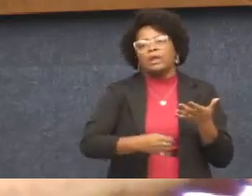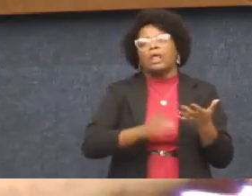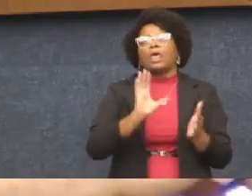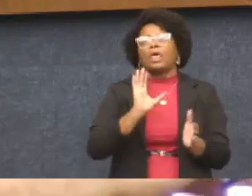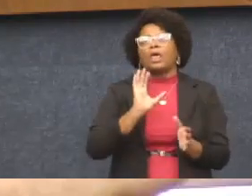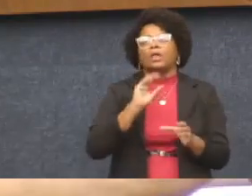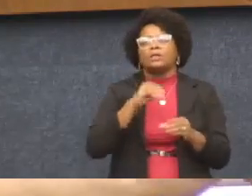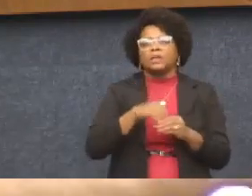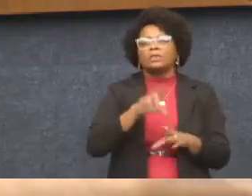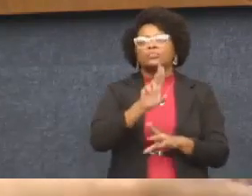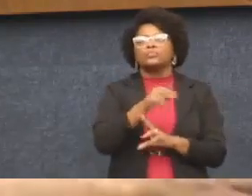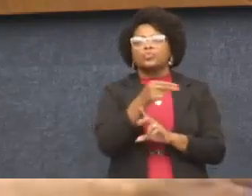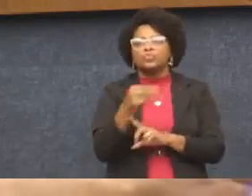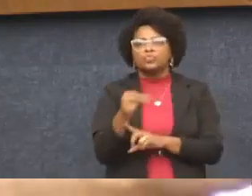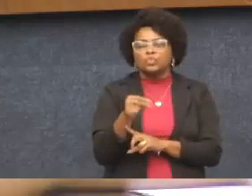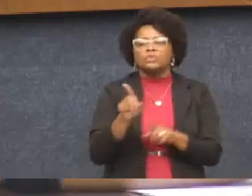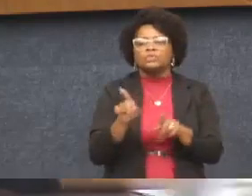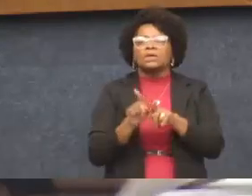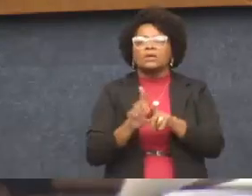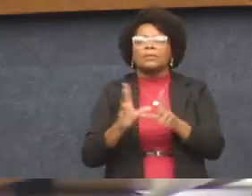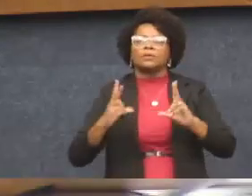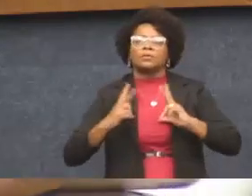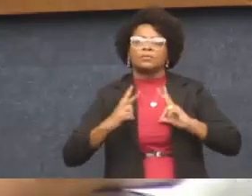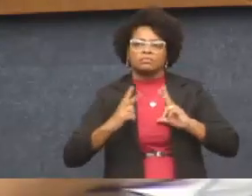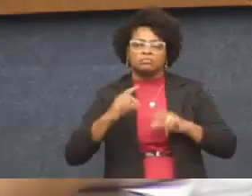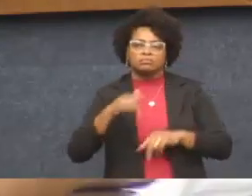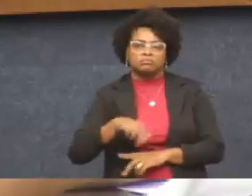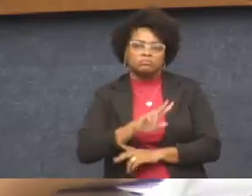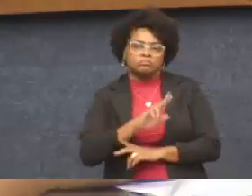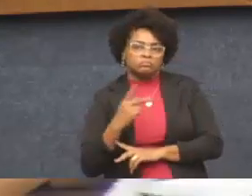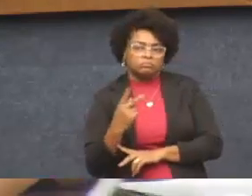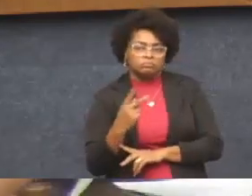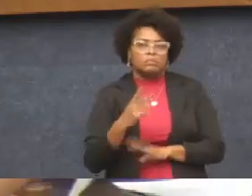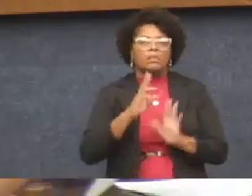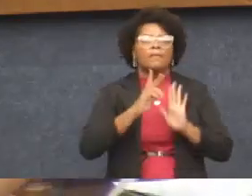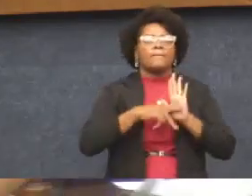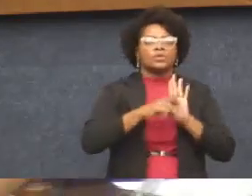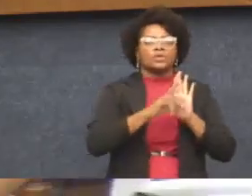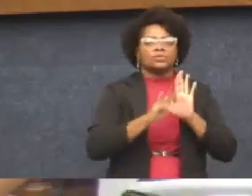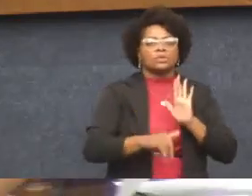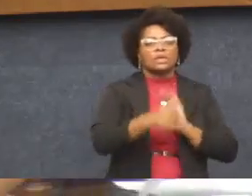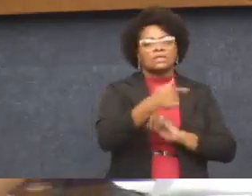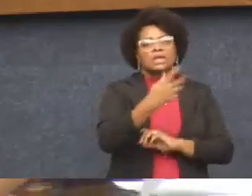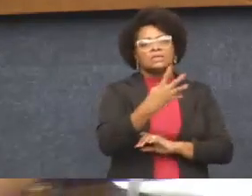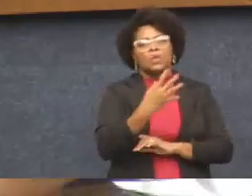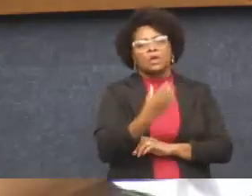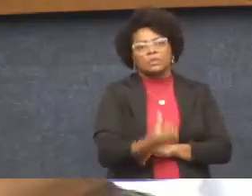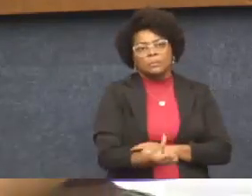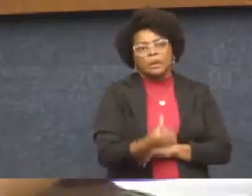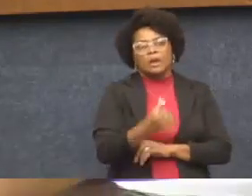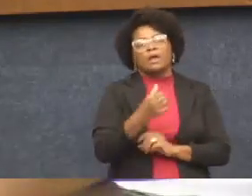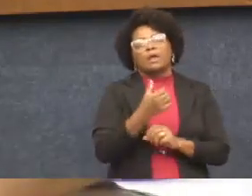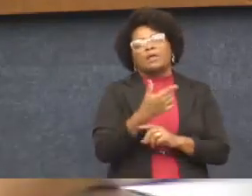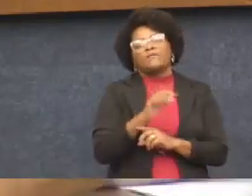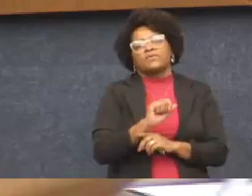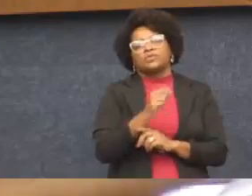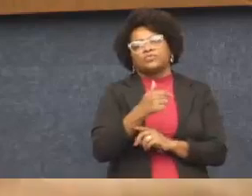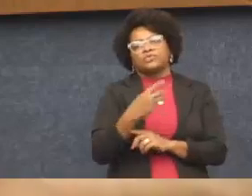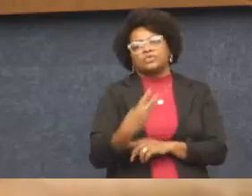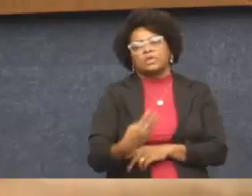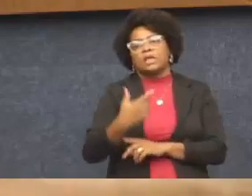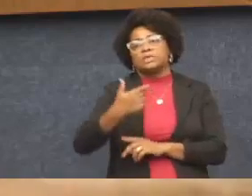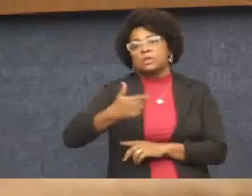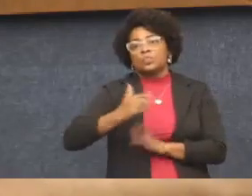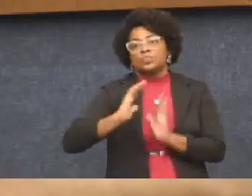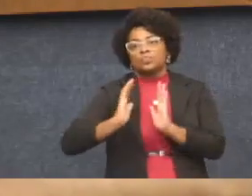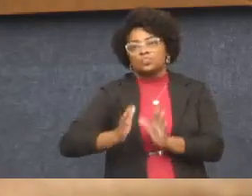Sistema Único de Saúde e da rede privada do município de Belo Horizonte. Projeto de Lei 746/2023, segundo